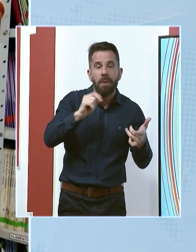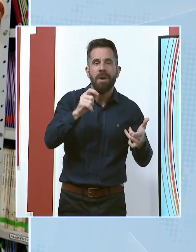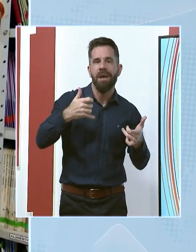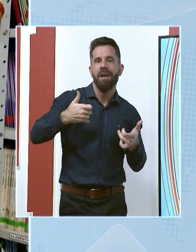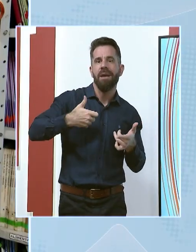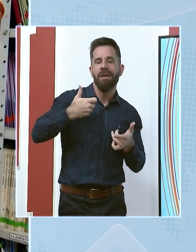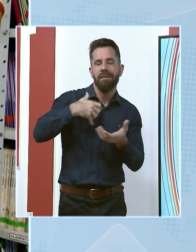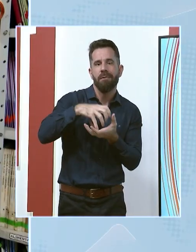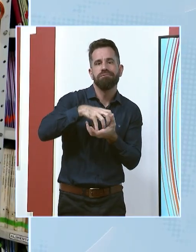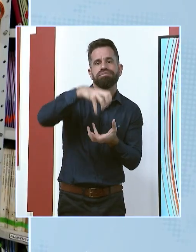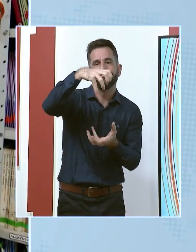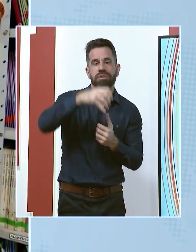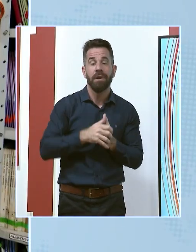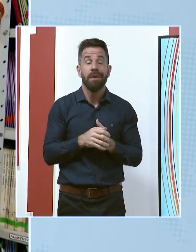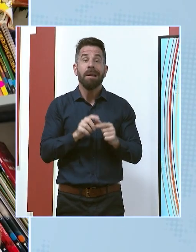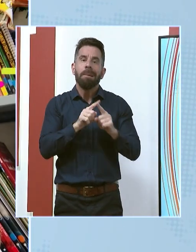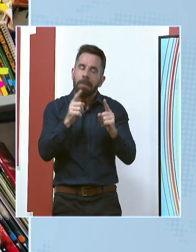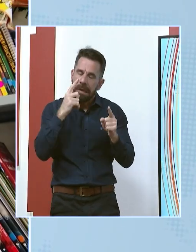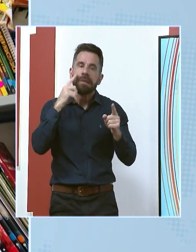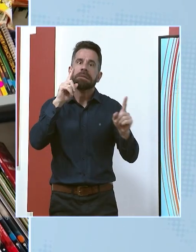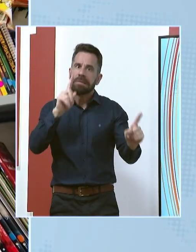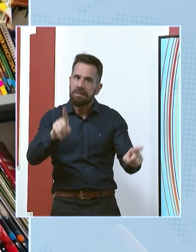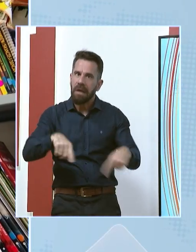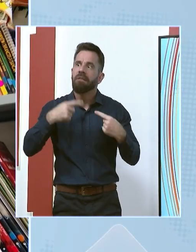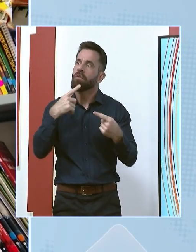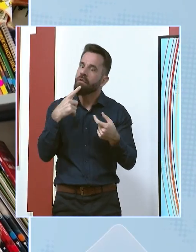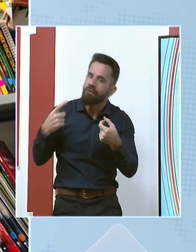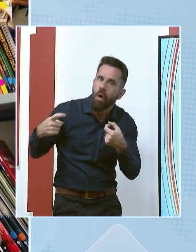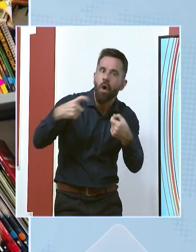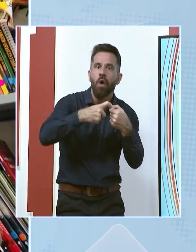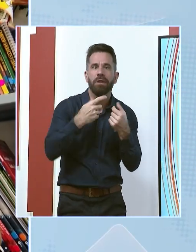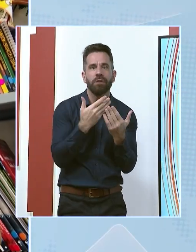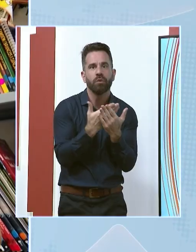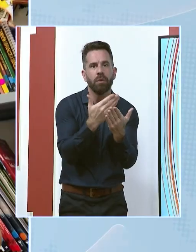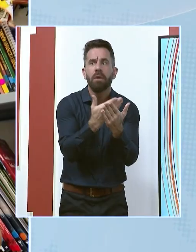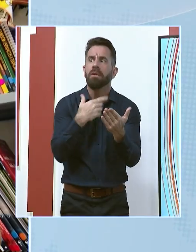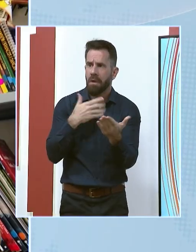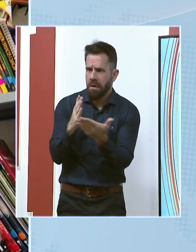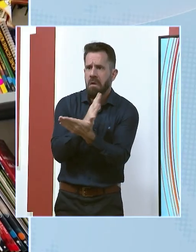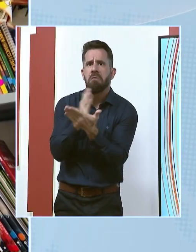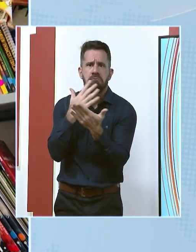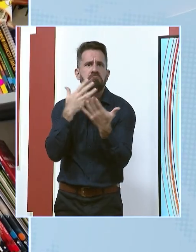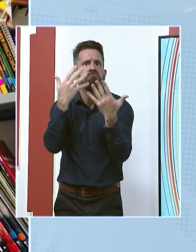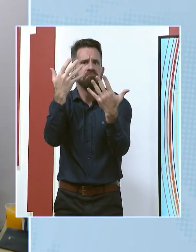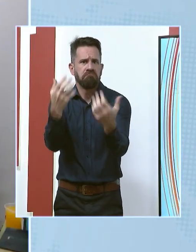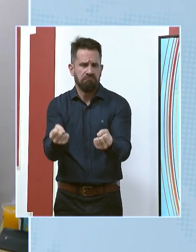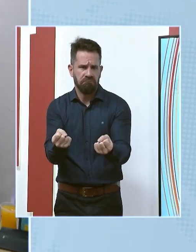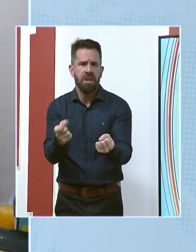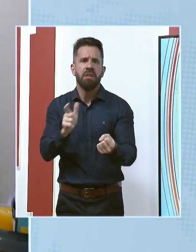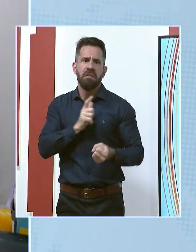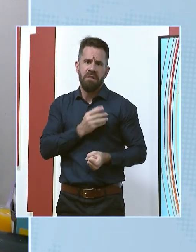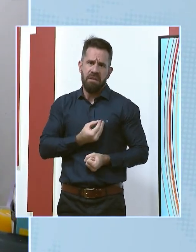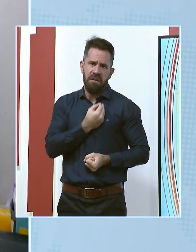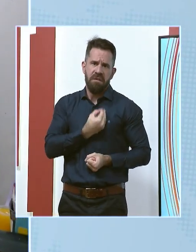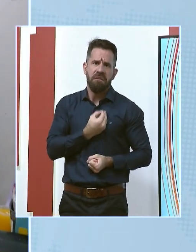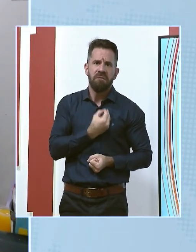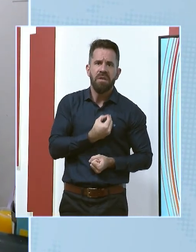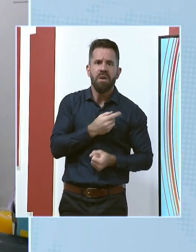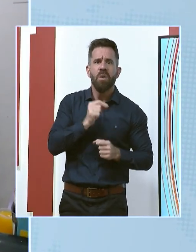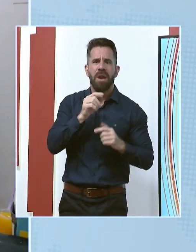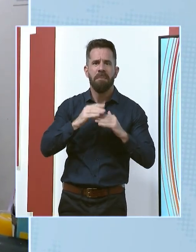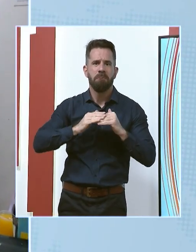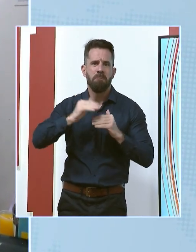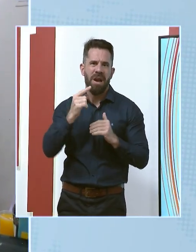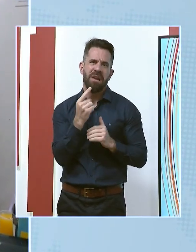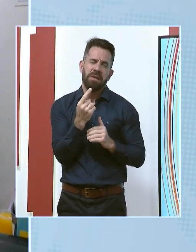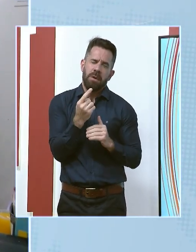mas muitos idosos estão encarando a tarefa. Em 2016, mais de 20% dessa faixa etária era analfabeta. 9